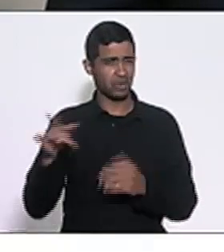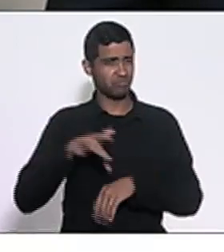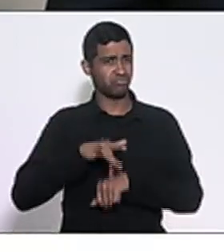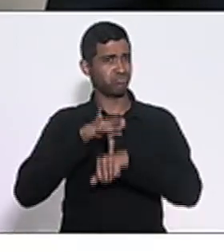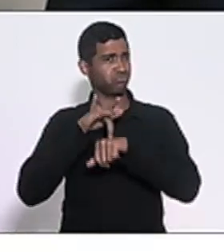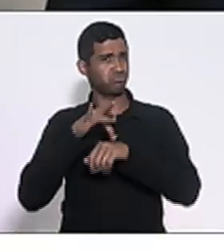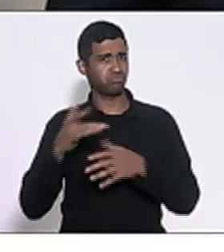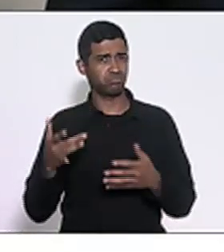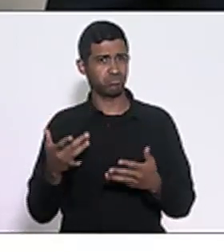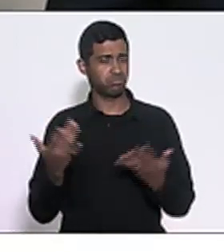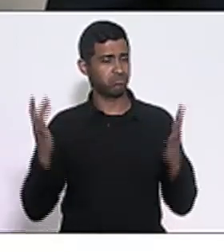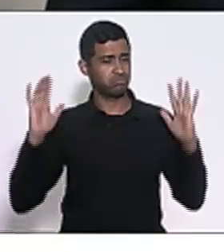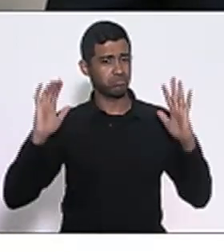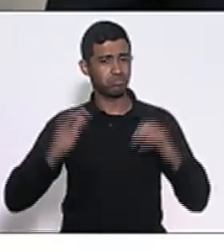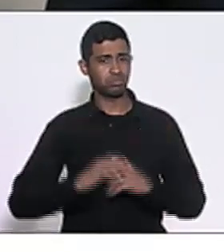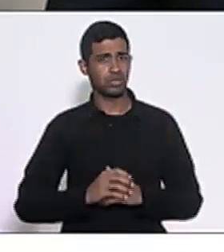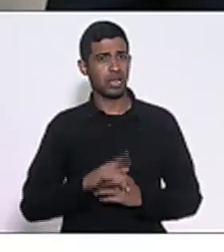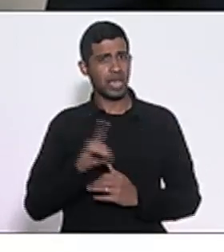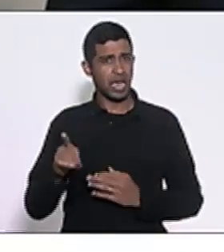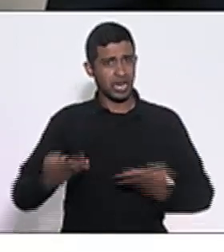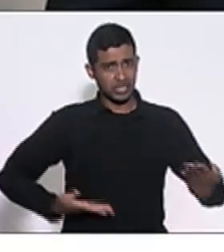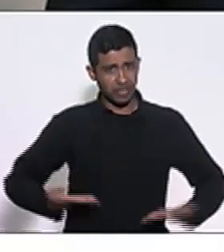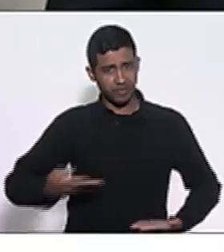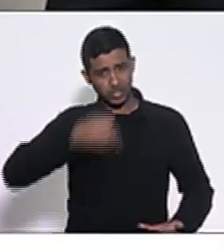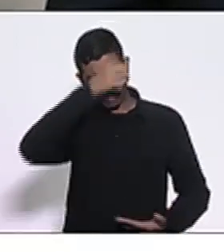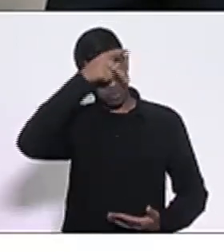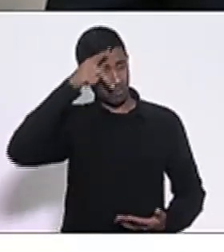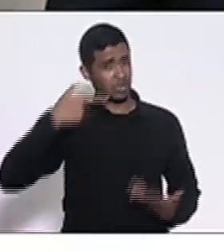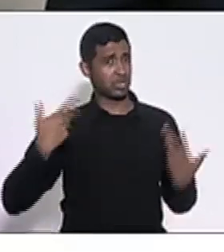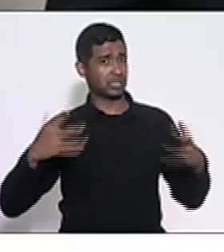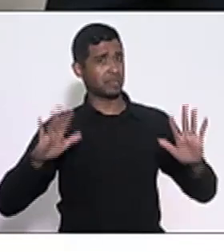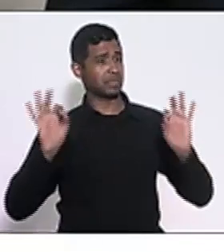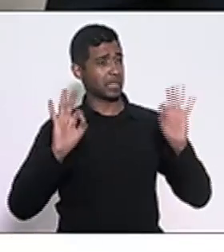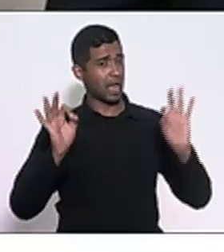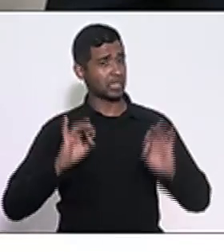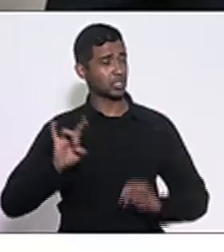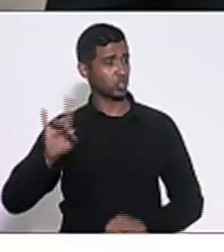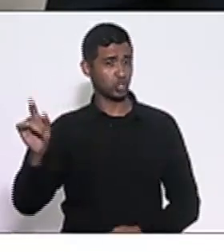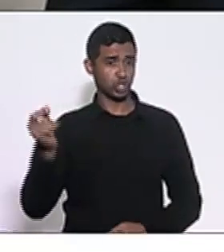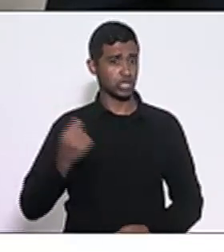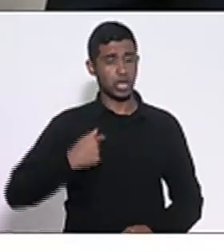do serviço público. Ele quer saber do dinheiro dele e olhe lá.